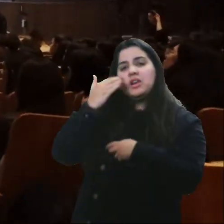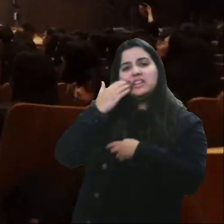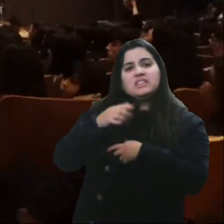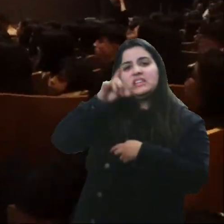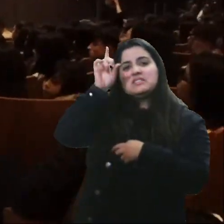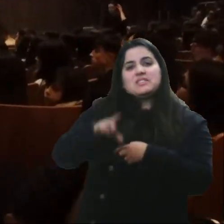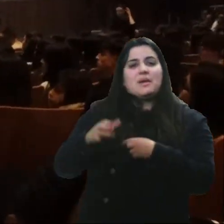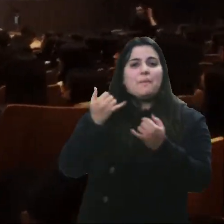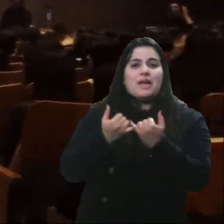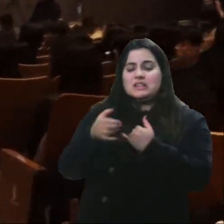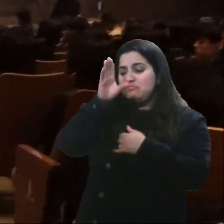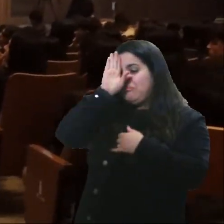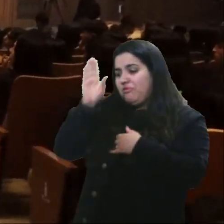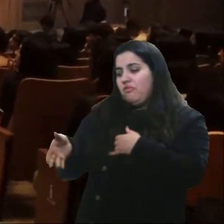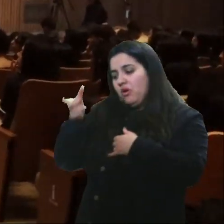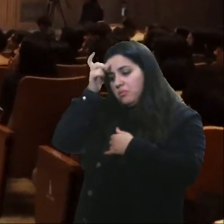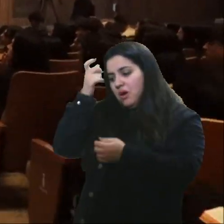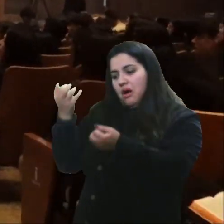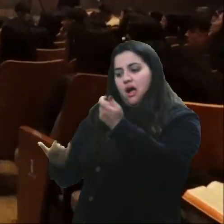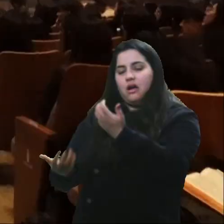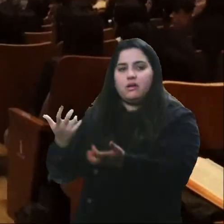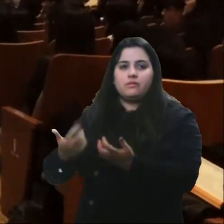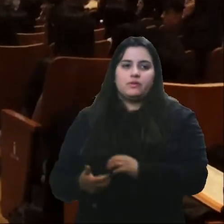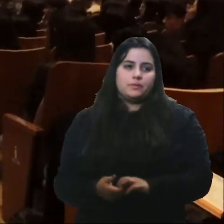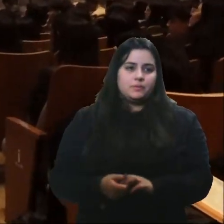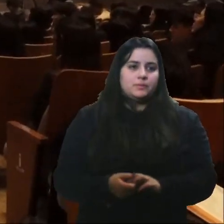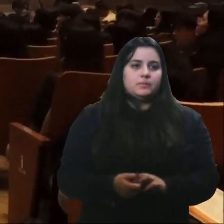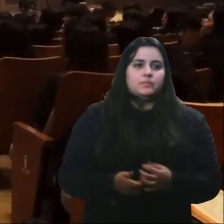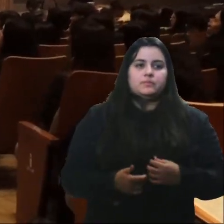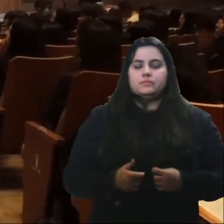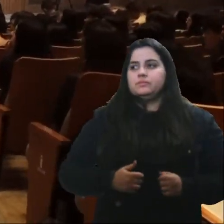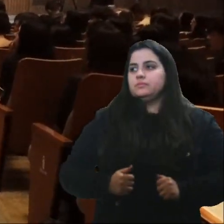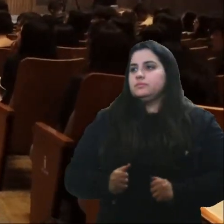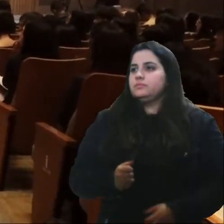palha, que vão ser jogados no fogo.